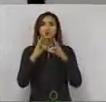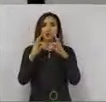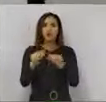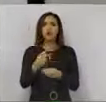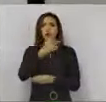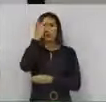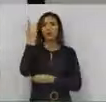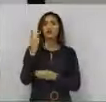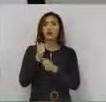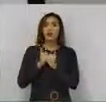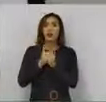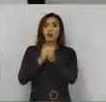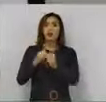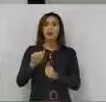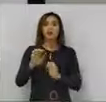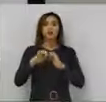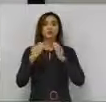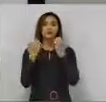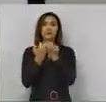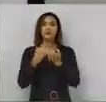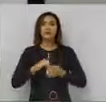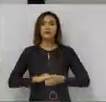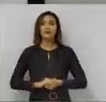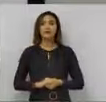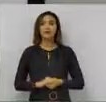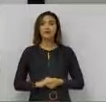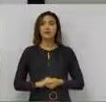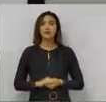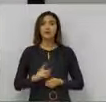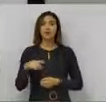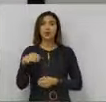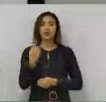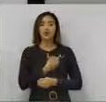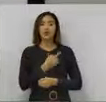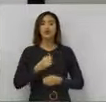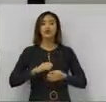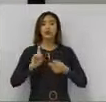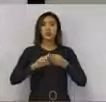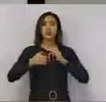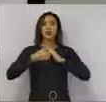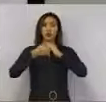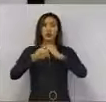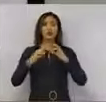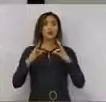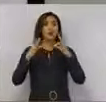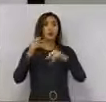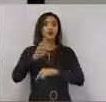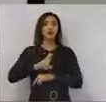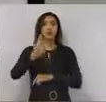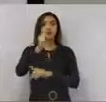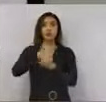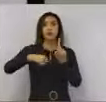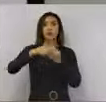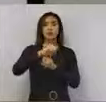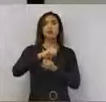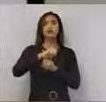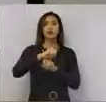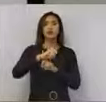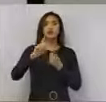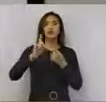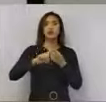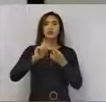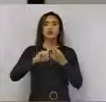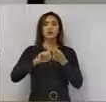acompanha esse evento. Nós saudamos também a todos os representantes da sociedade civil, entidades de